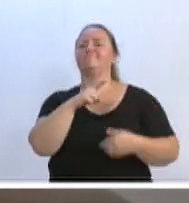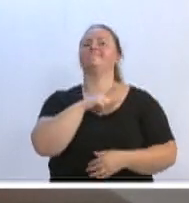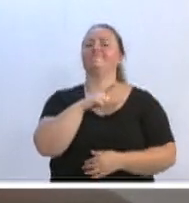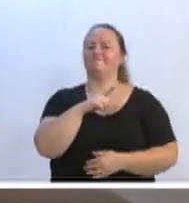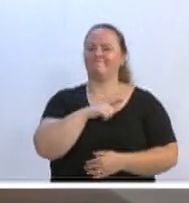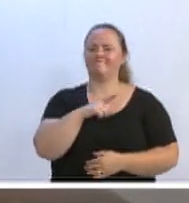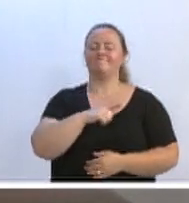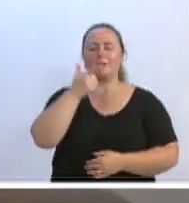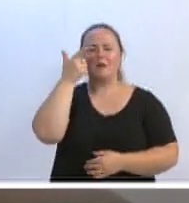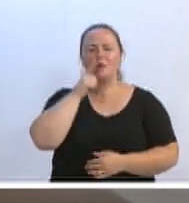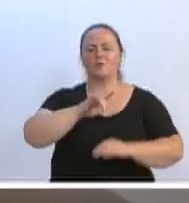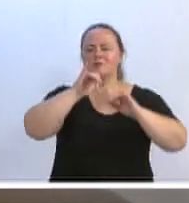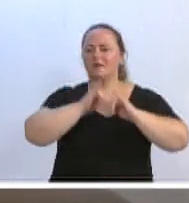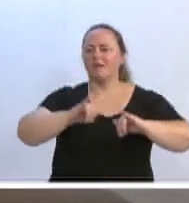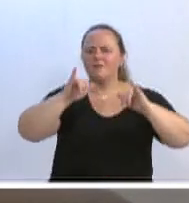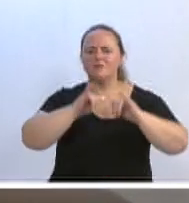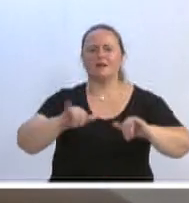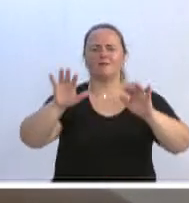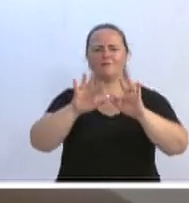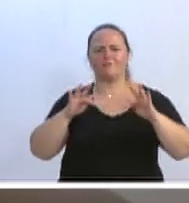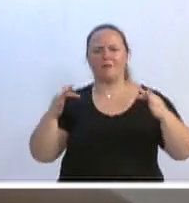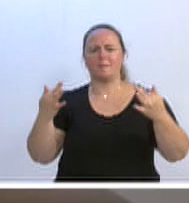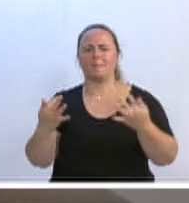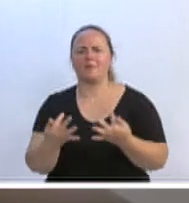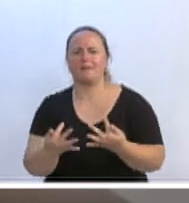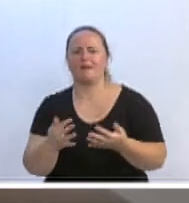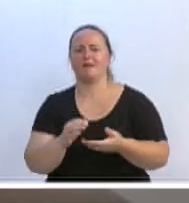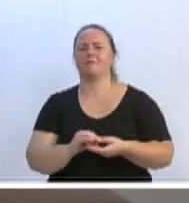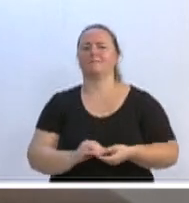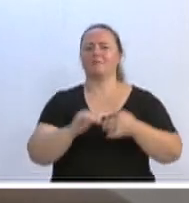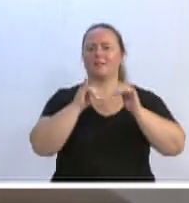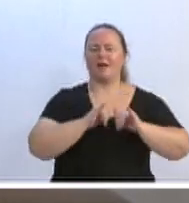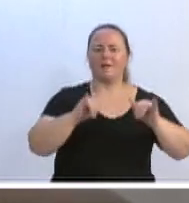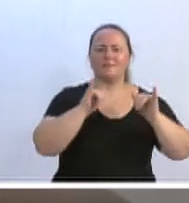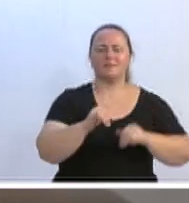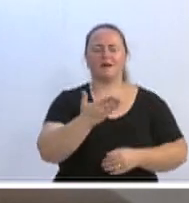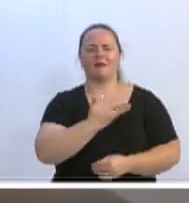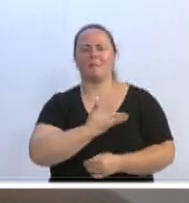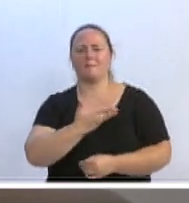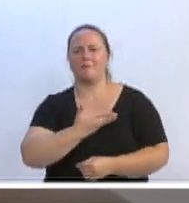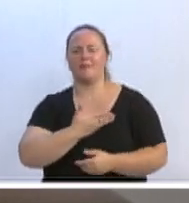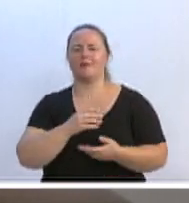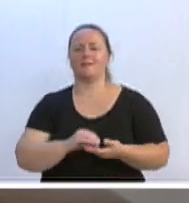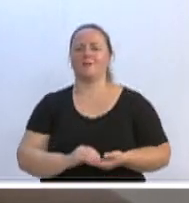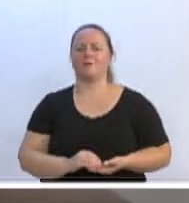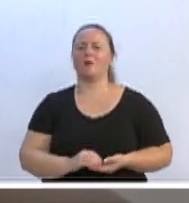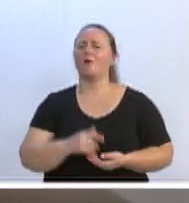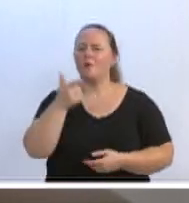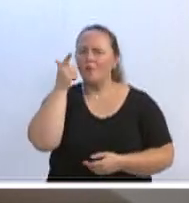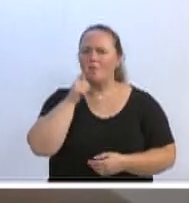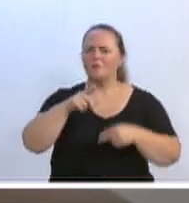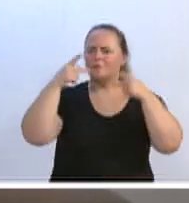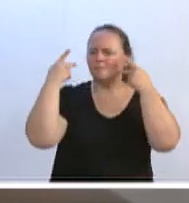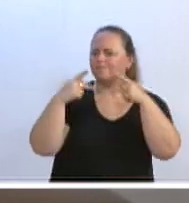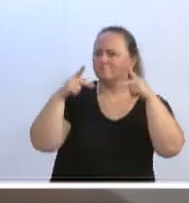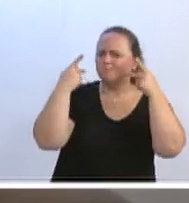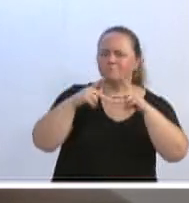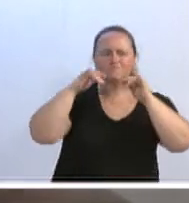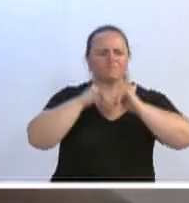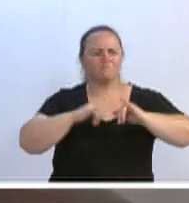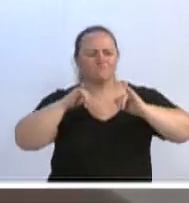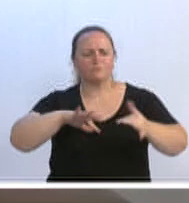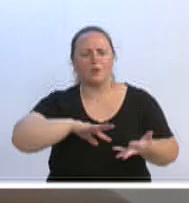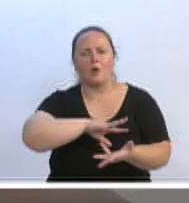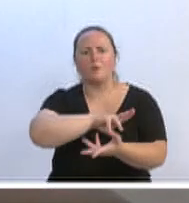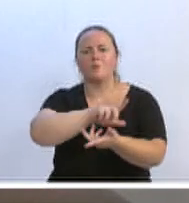dizer aos nossos familiares, de dizer aos nossos amigos, de proclamar ao mundo